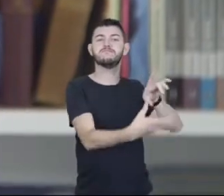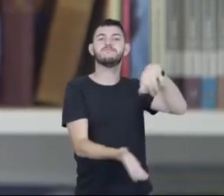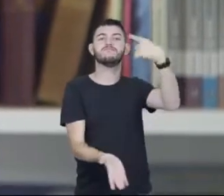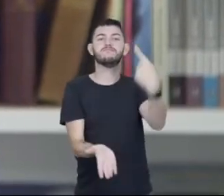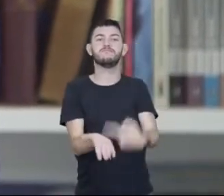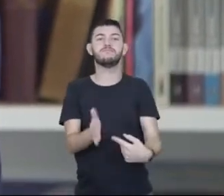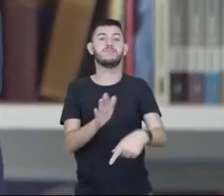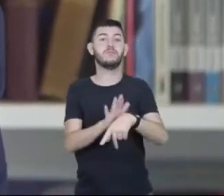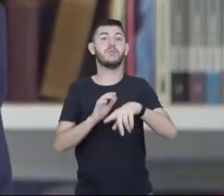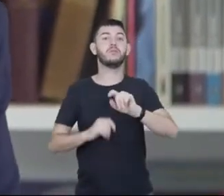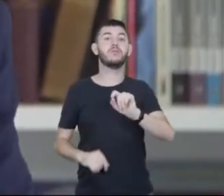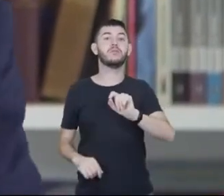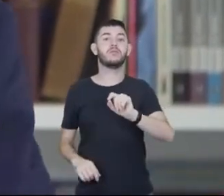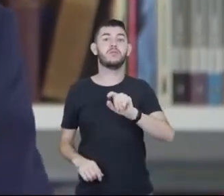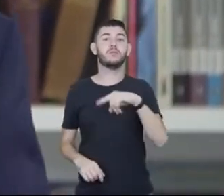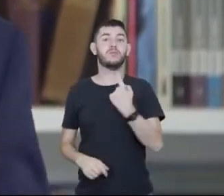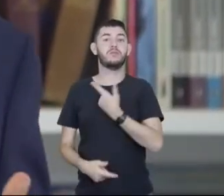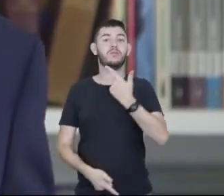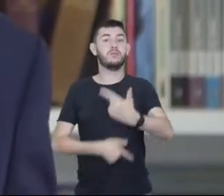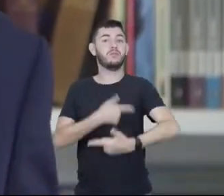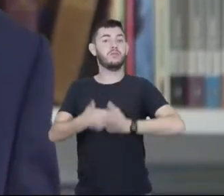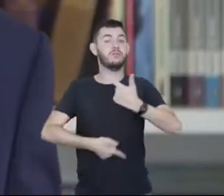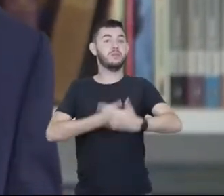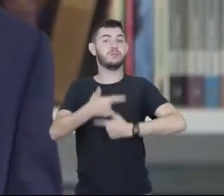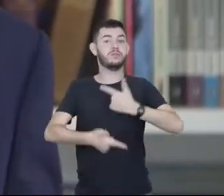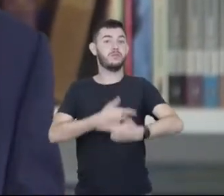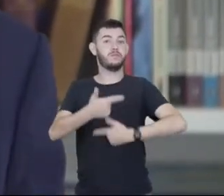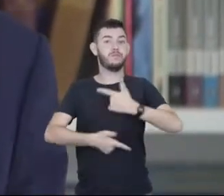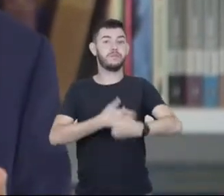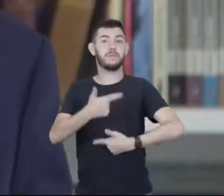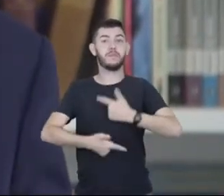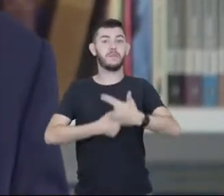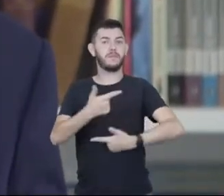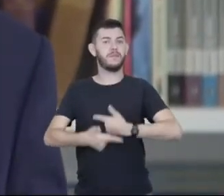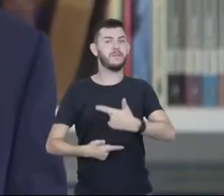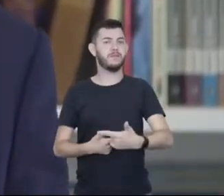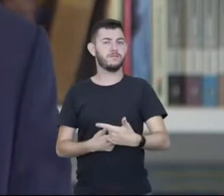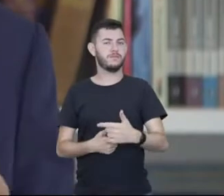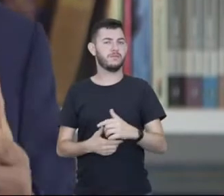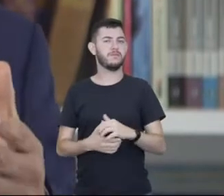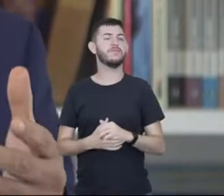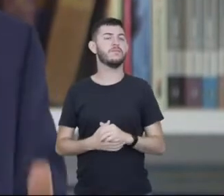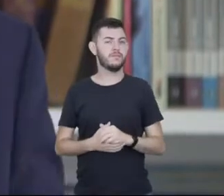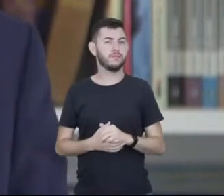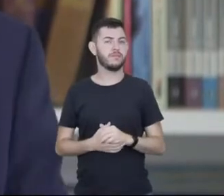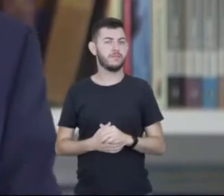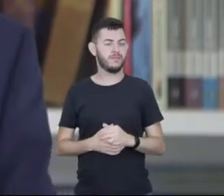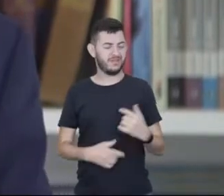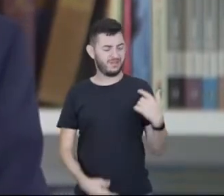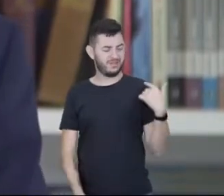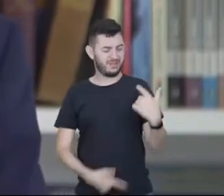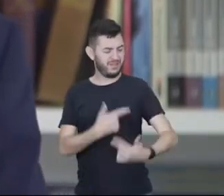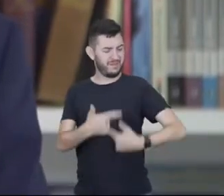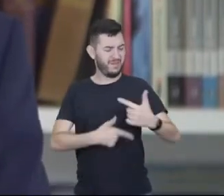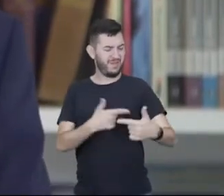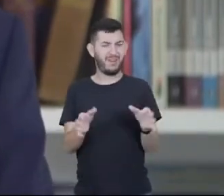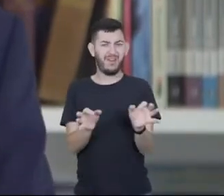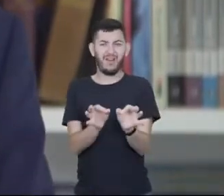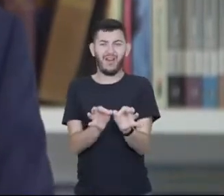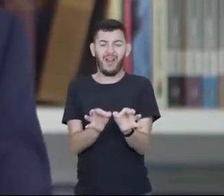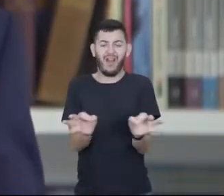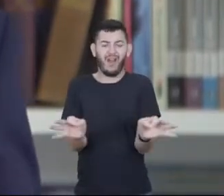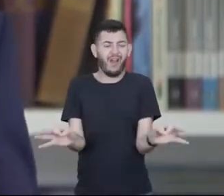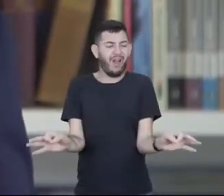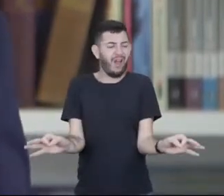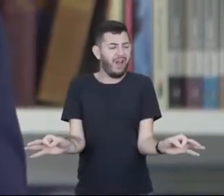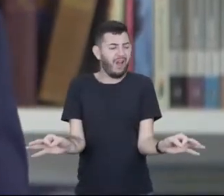missão Oi e essa missão ela não é simples nem modesta é